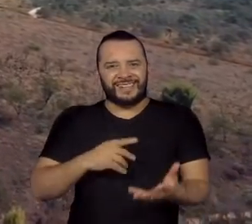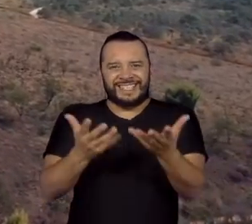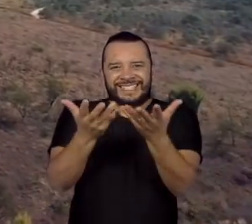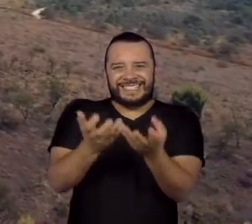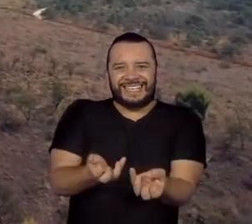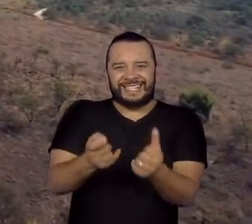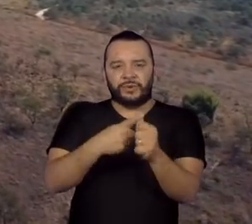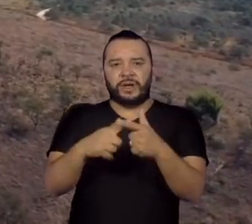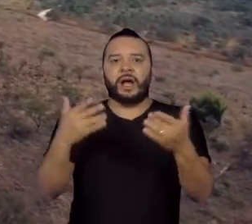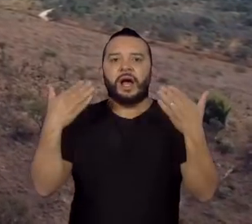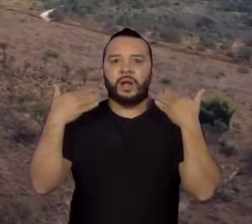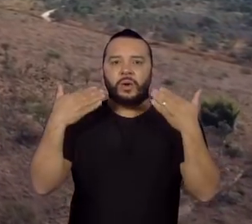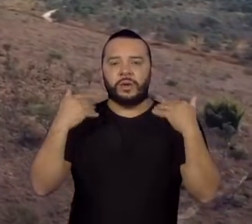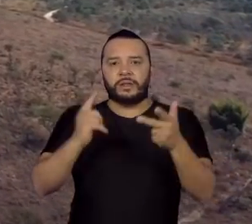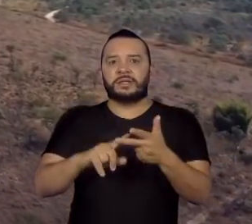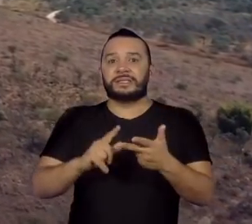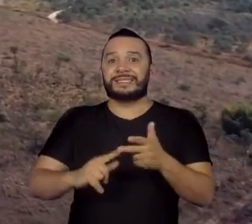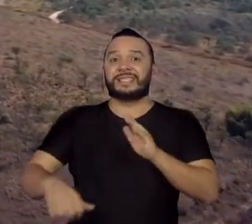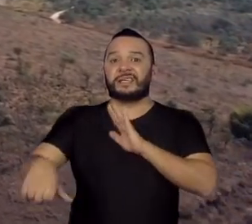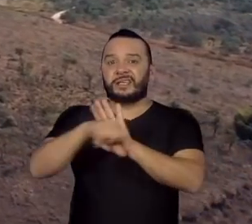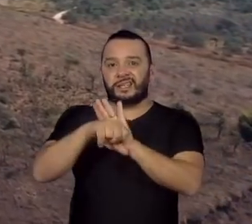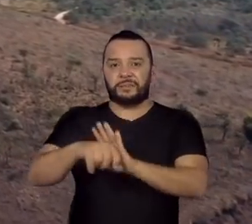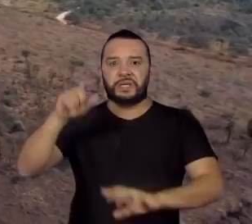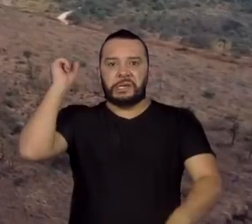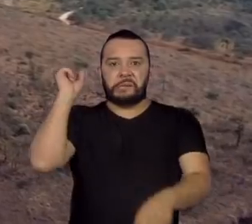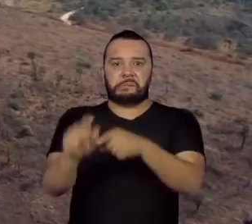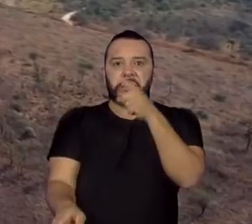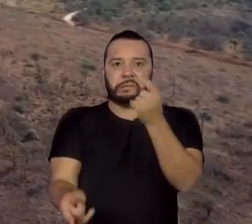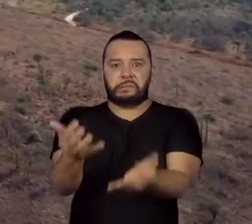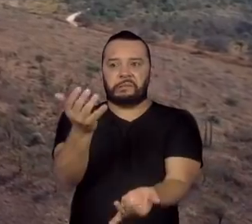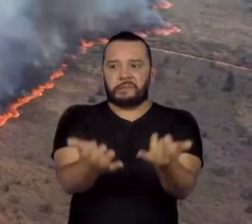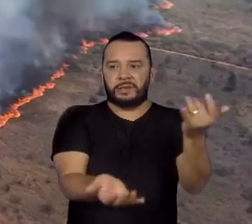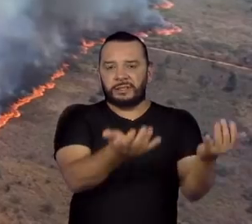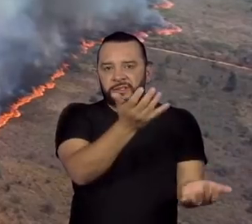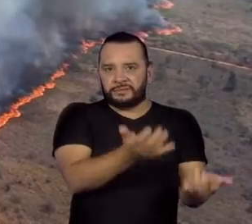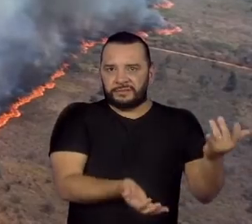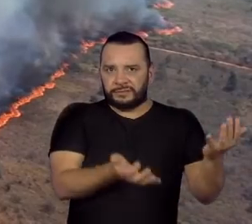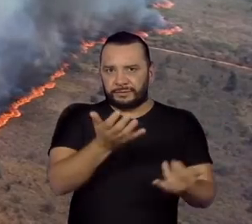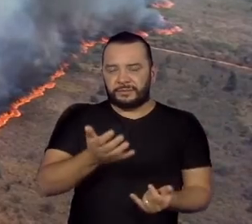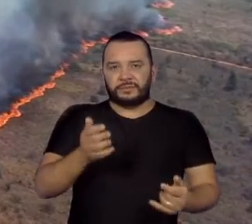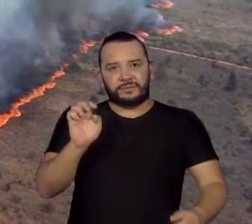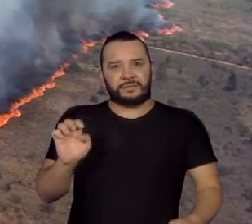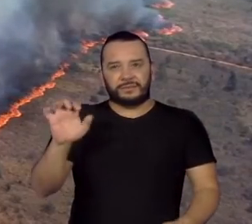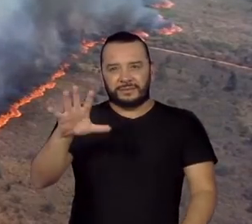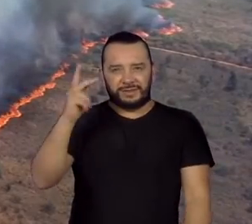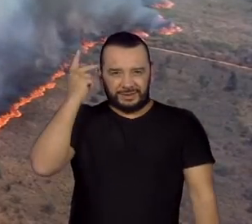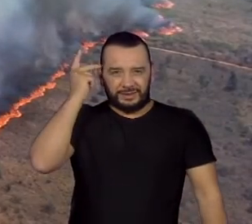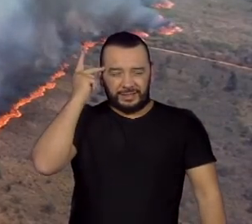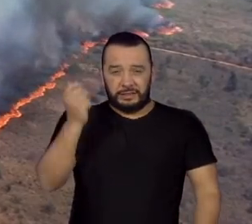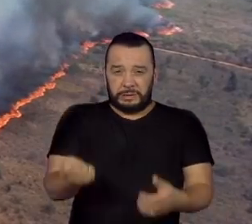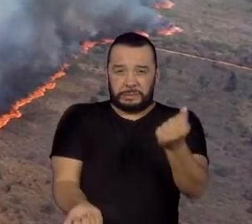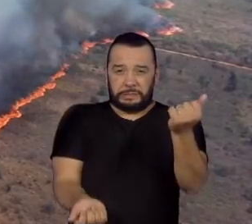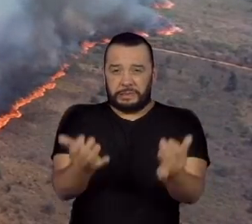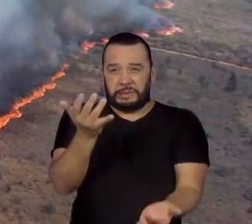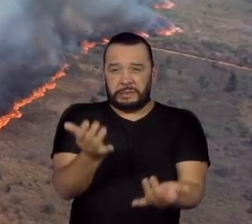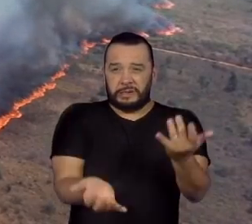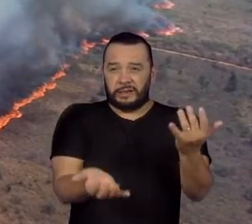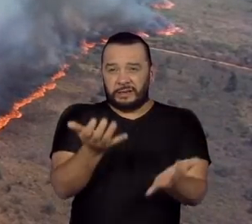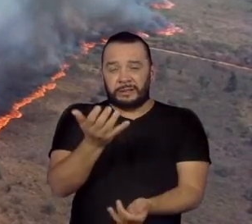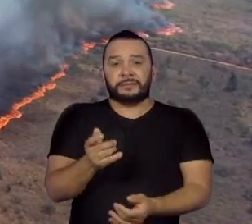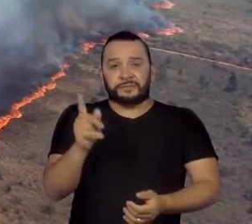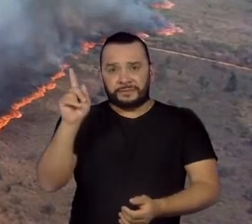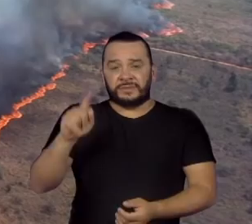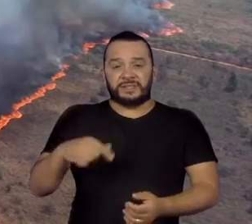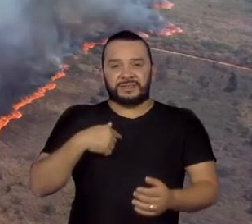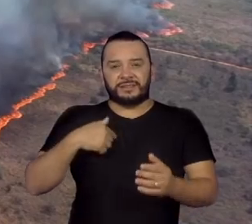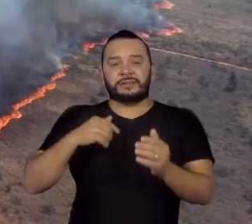calor e ações criminosas provocaram incêndios em vários pontos do estado de São Paulo. O fogo, provavelmente causado pela queda